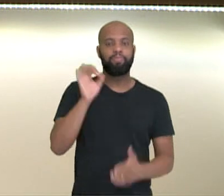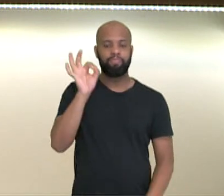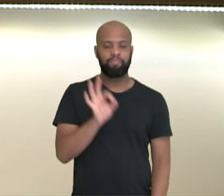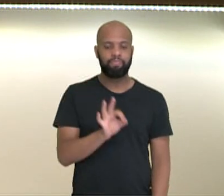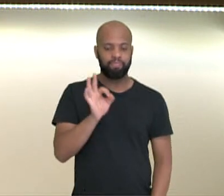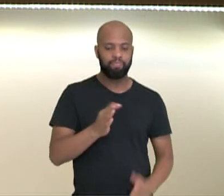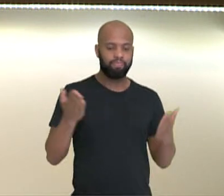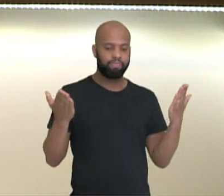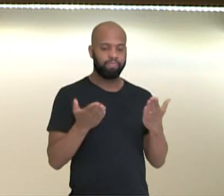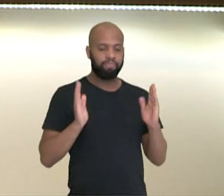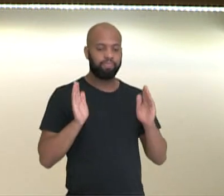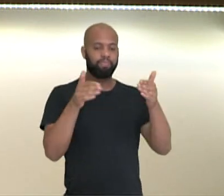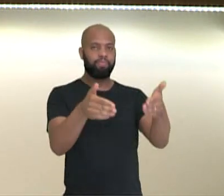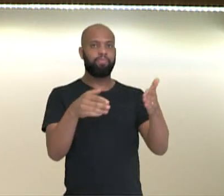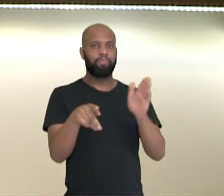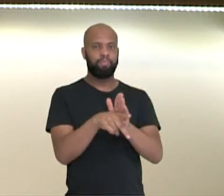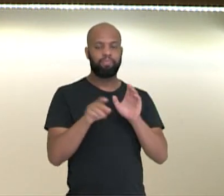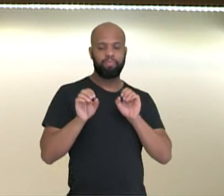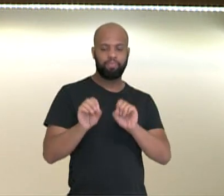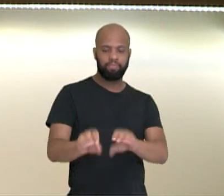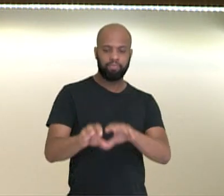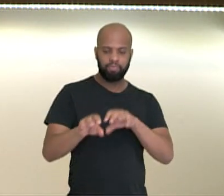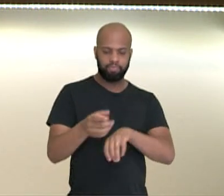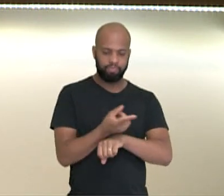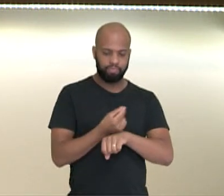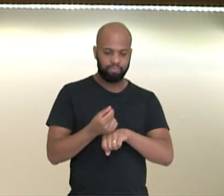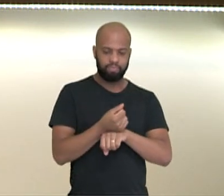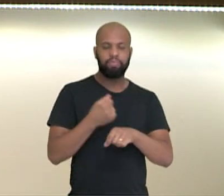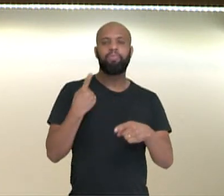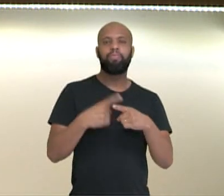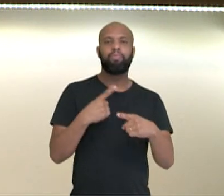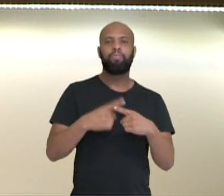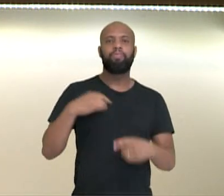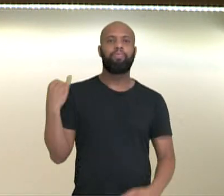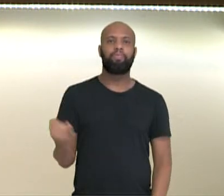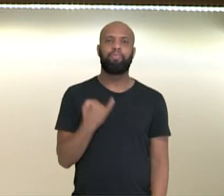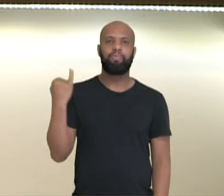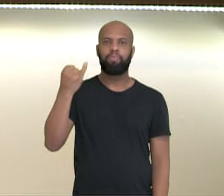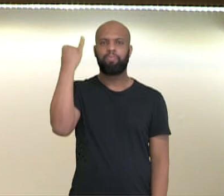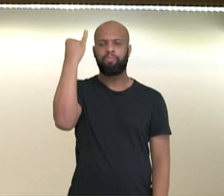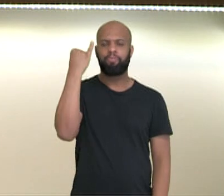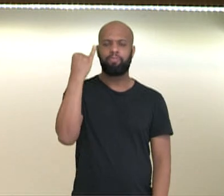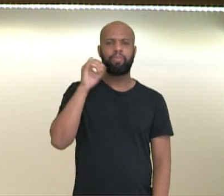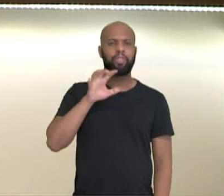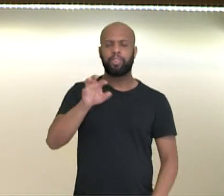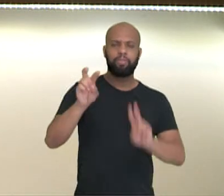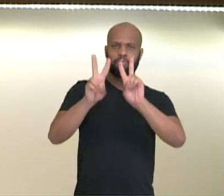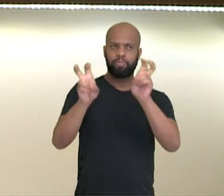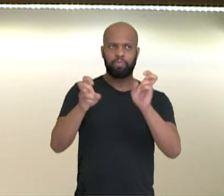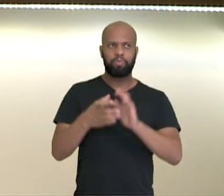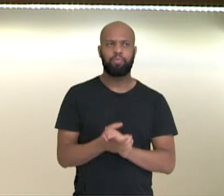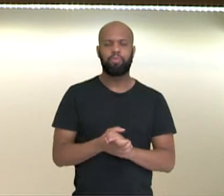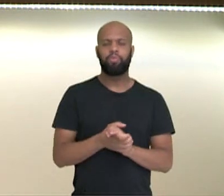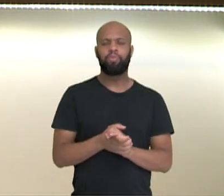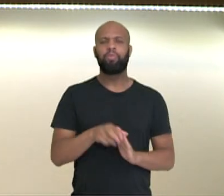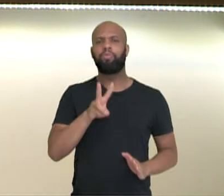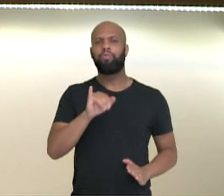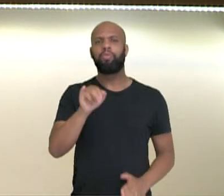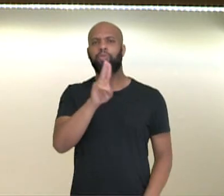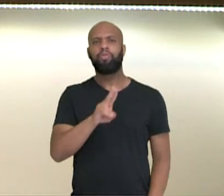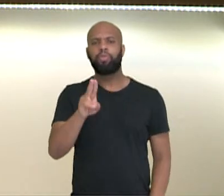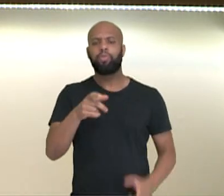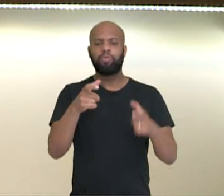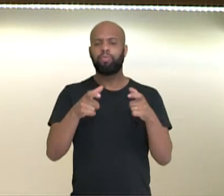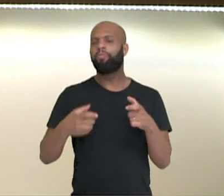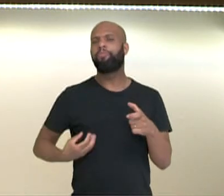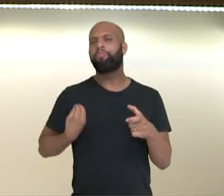o enfoque da educação financeira. Por que é importante a porcentagem dentro da educação financeira e onde que a gente utiliza a